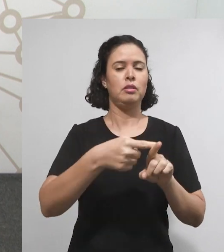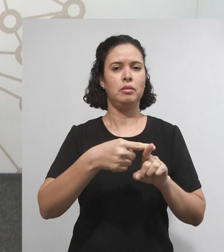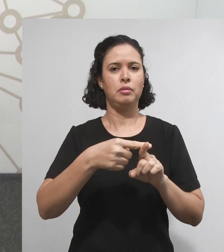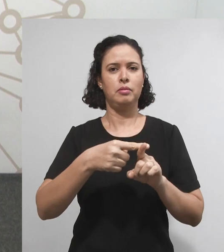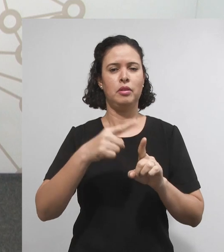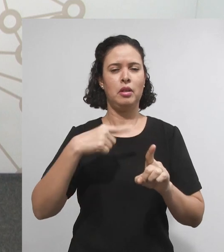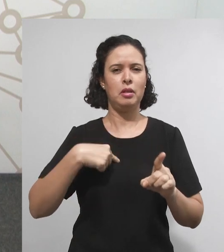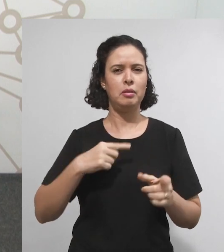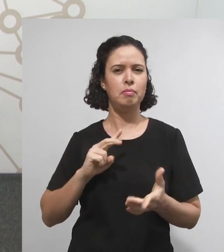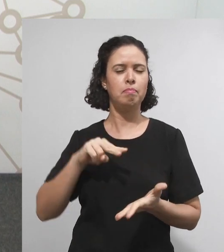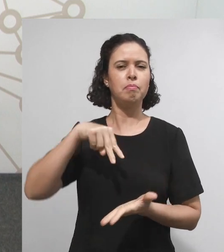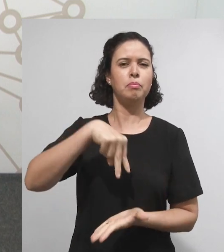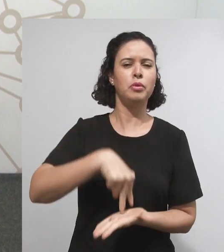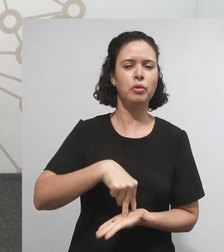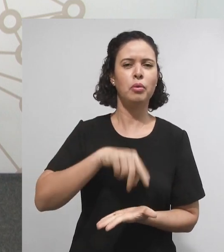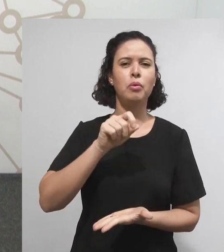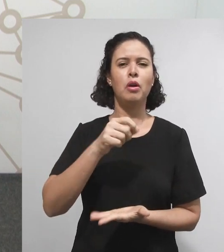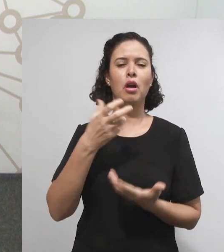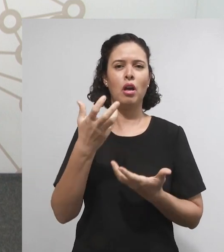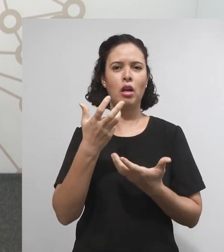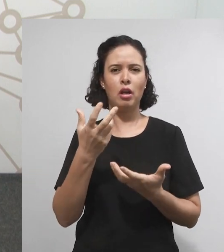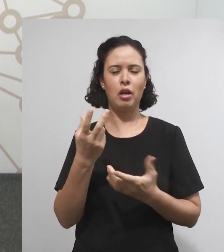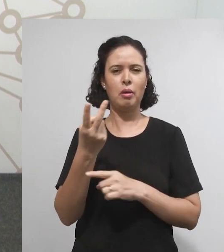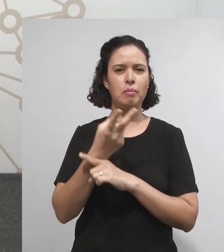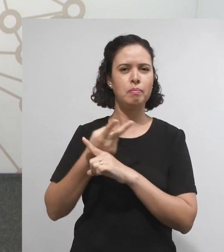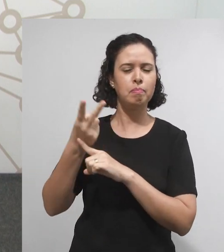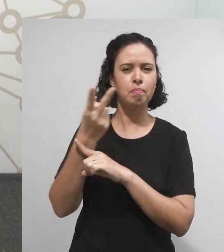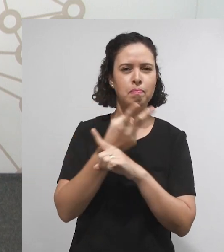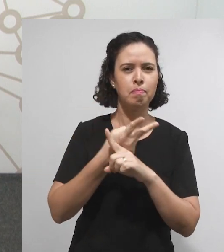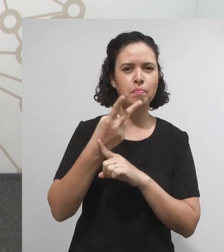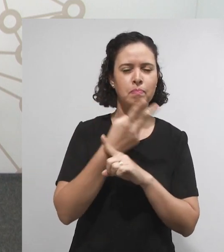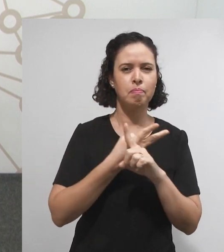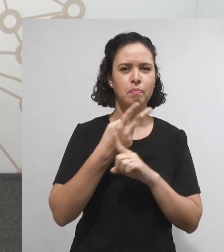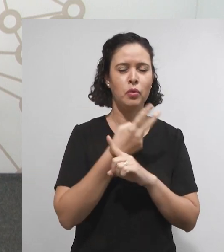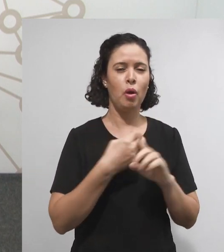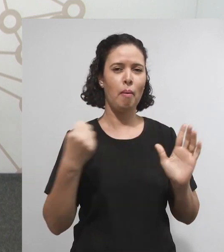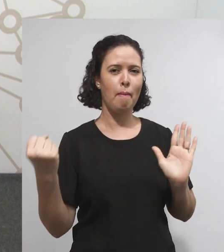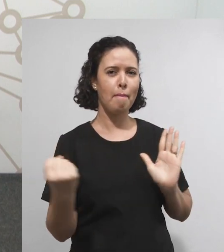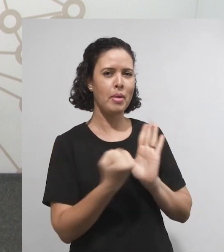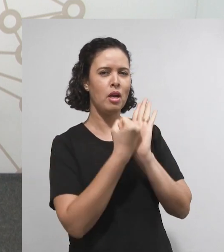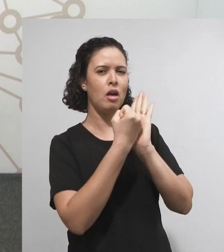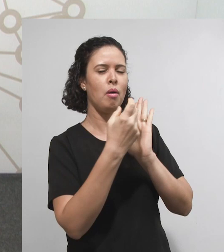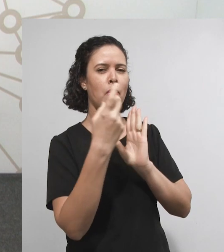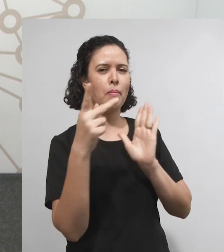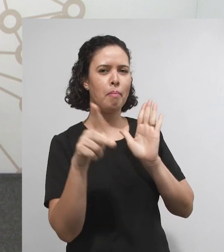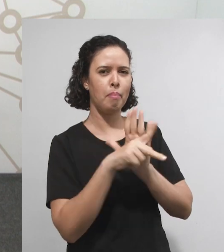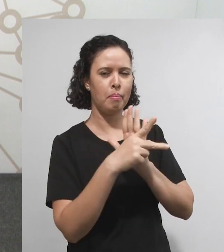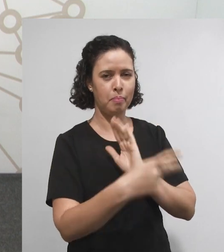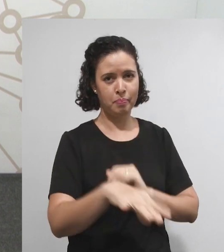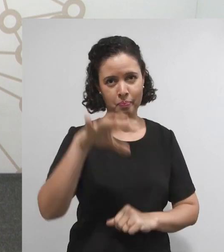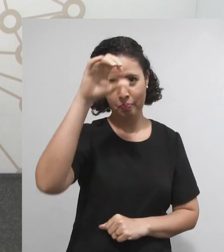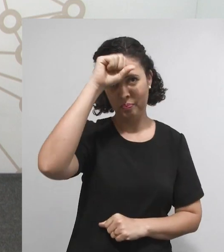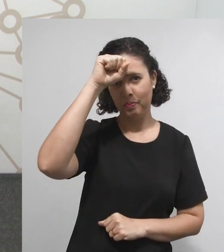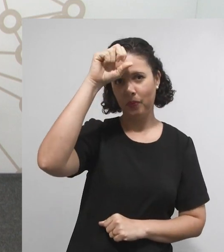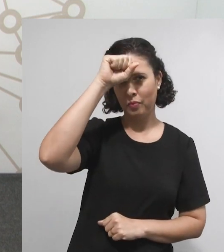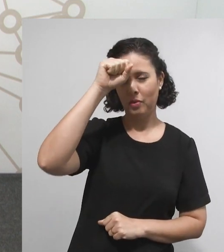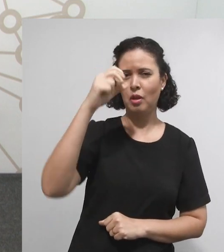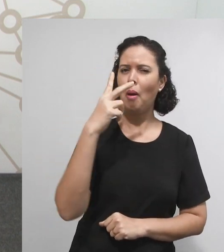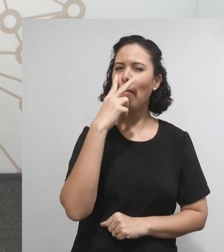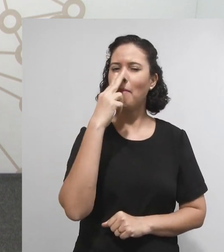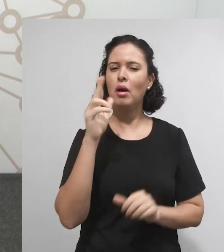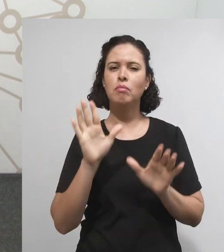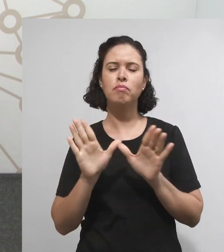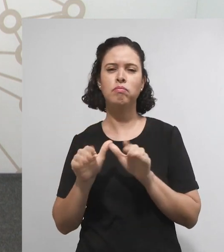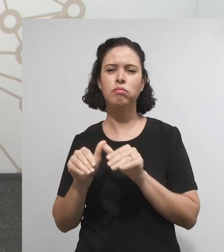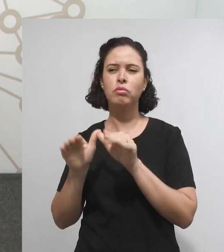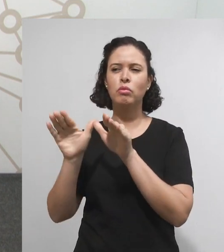assanha, assedia, aposta alcançar a miúde, a marca altaneira do aprendizado. Voa como